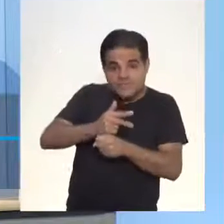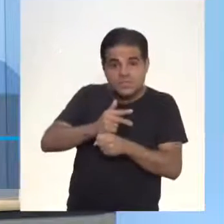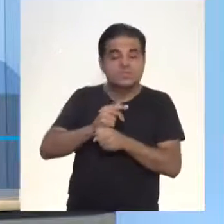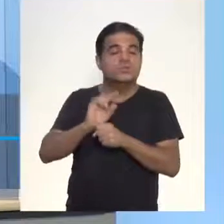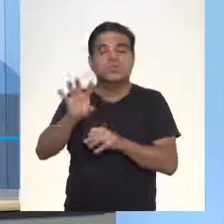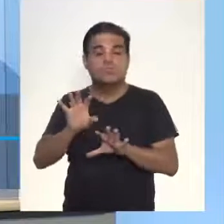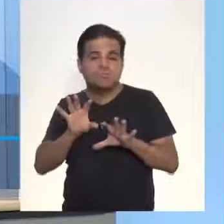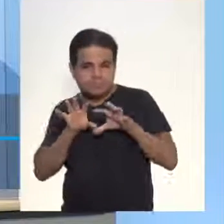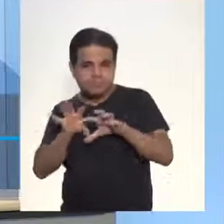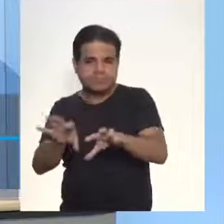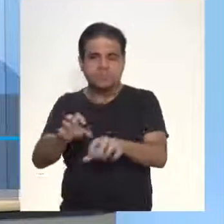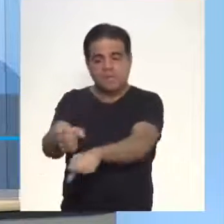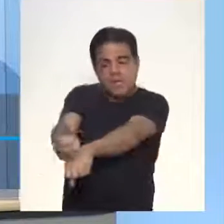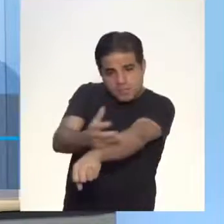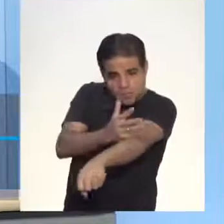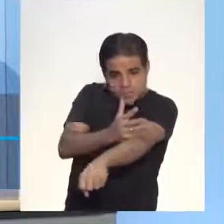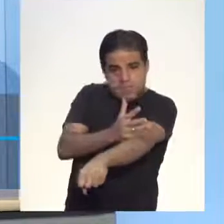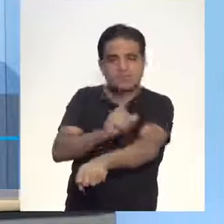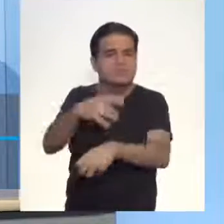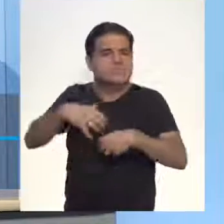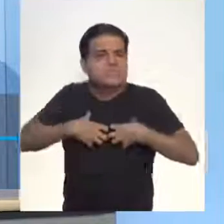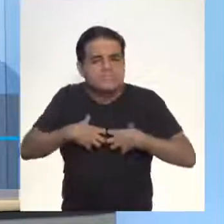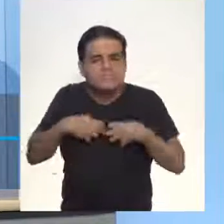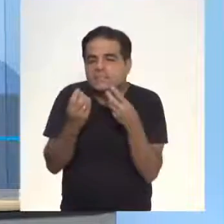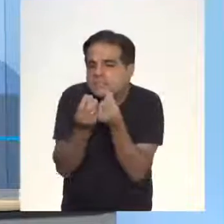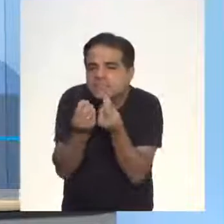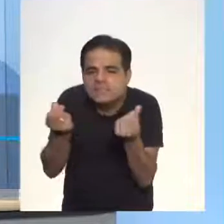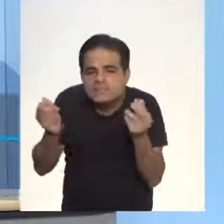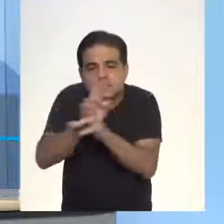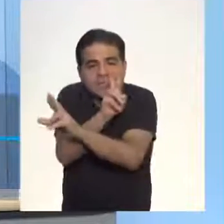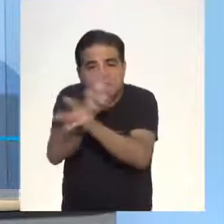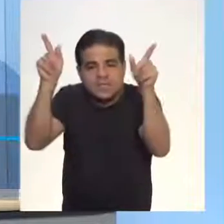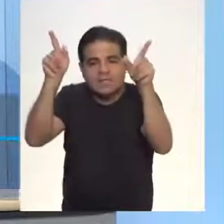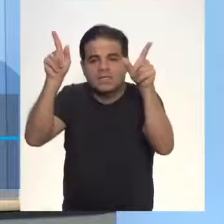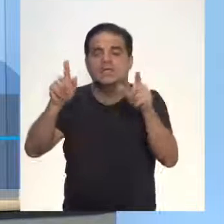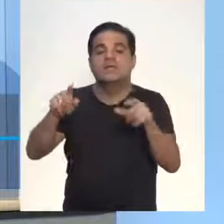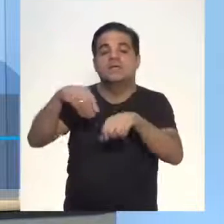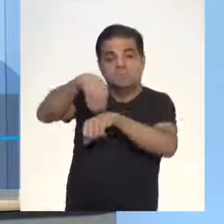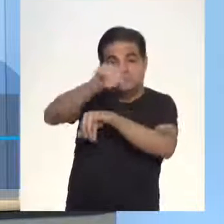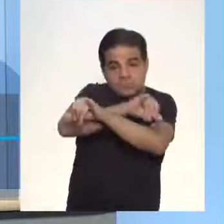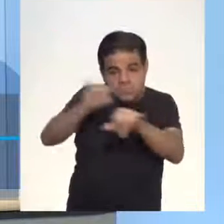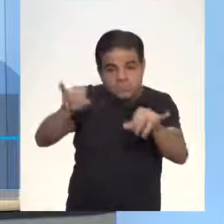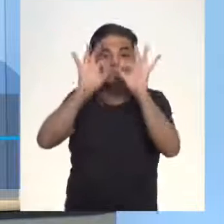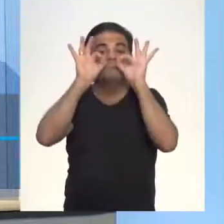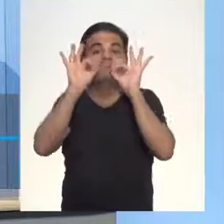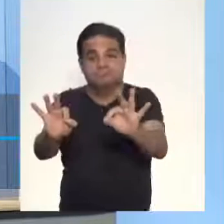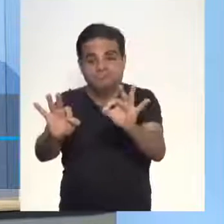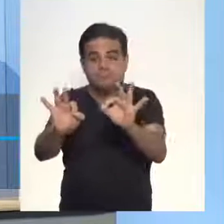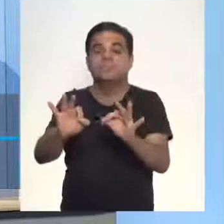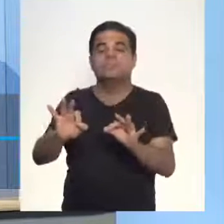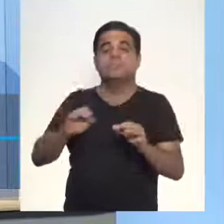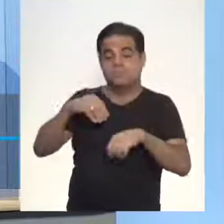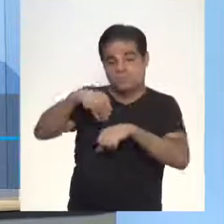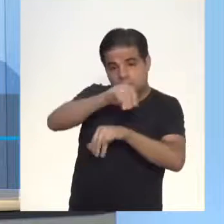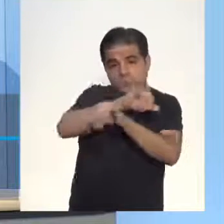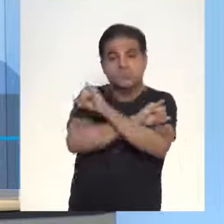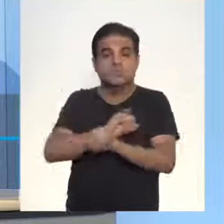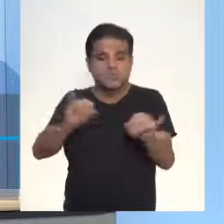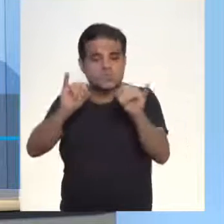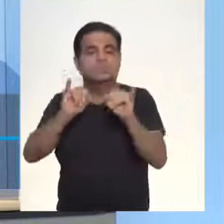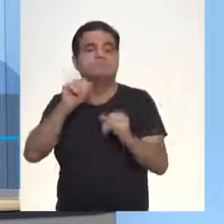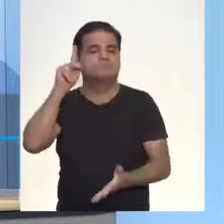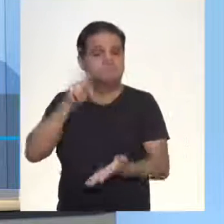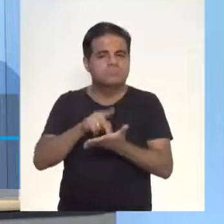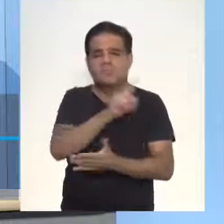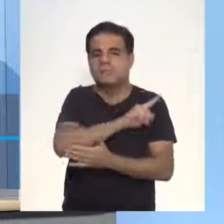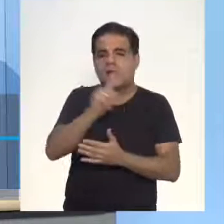para causar a parte das emoções, das sensações, diferente da notícia, que é passar um fato. No caso, embora aquela notícia seja uma notícia fictícia,